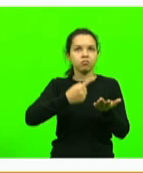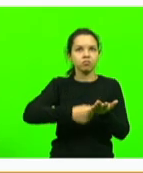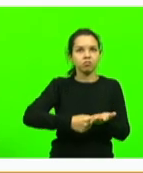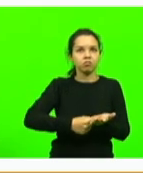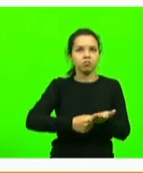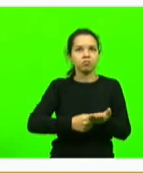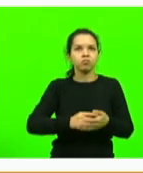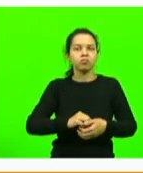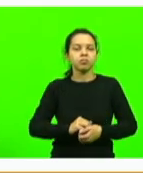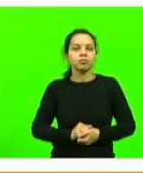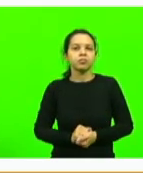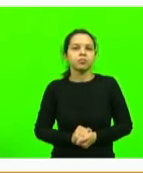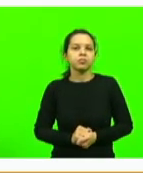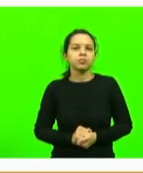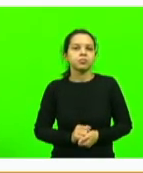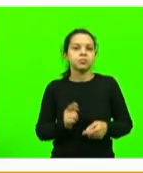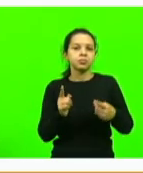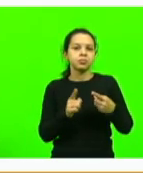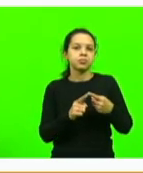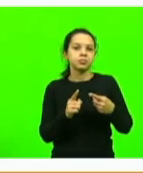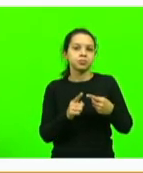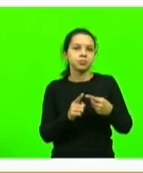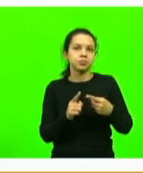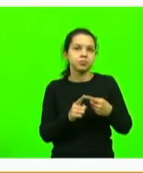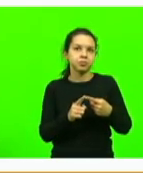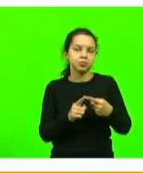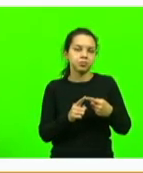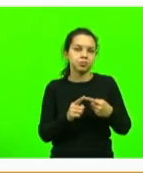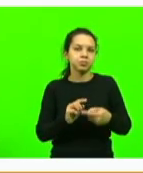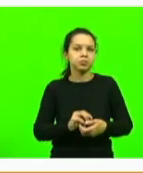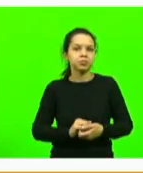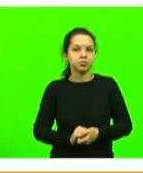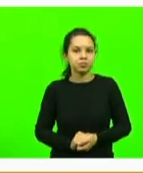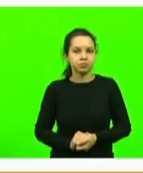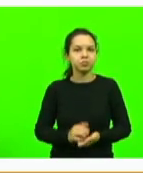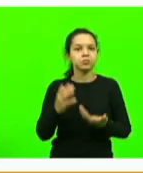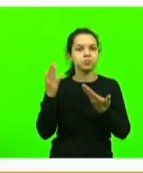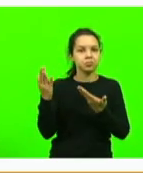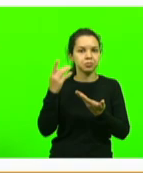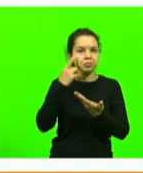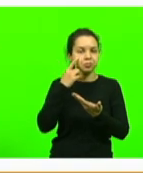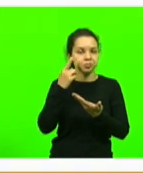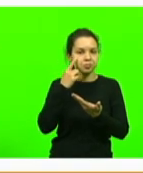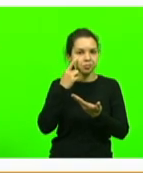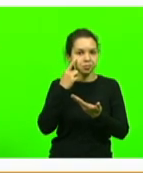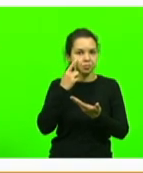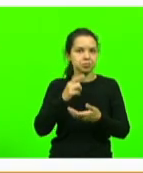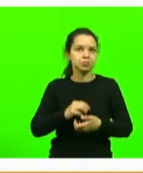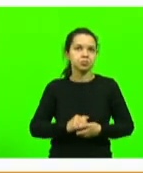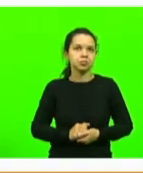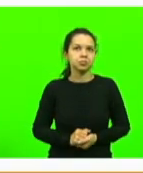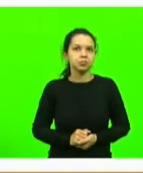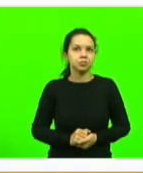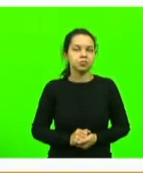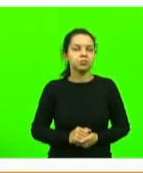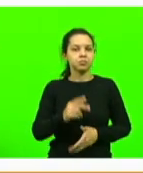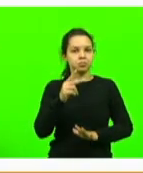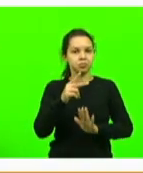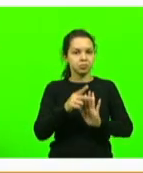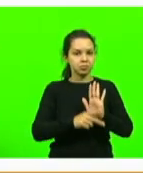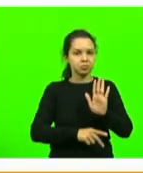Oi e essa dupla missão é de resistir ao mesmo tempo resistir A um projeto de sociedade